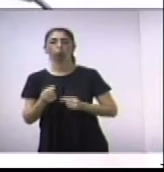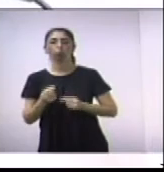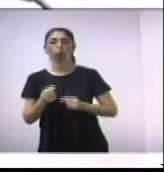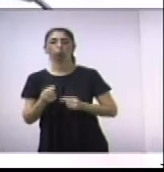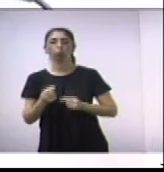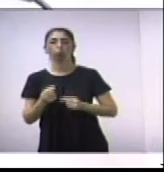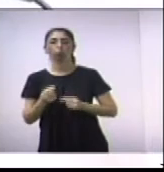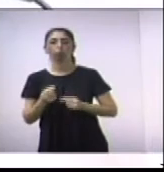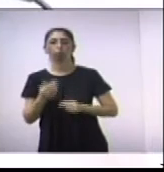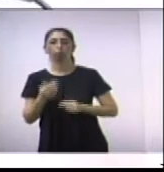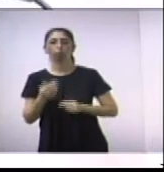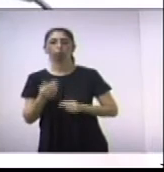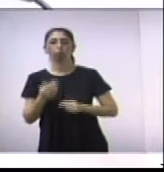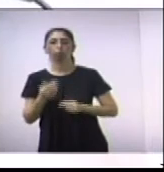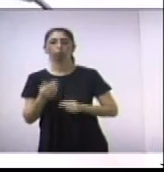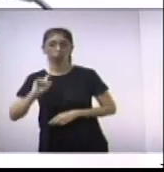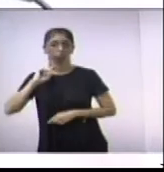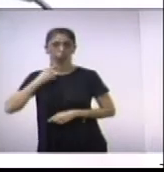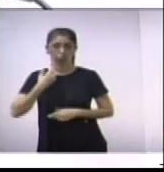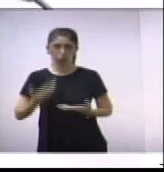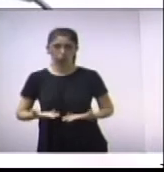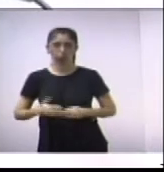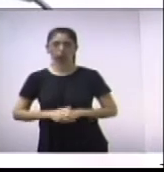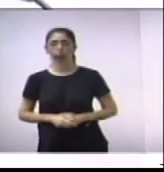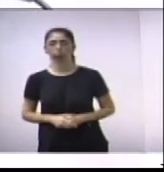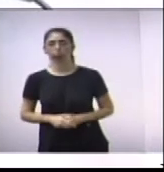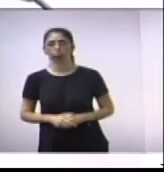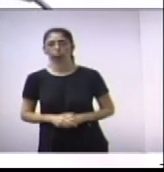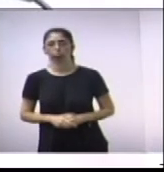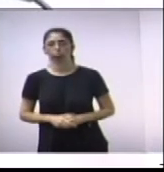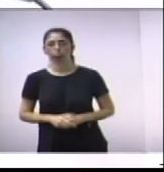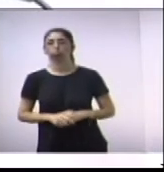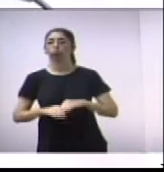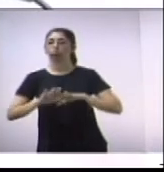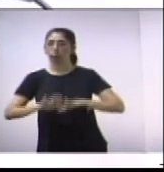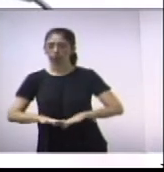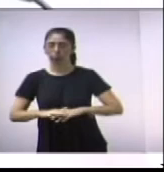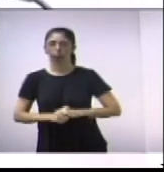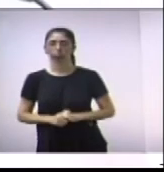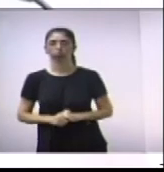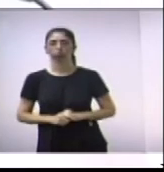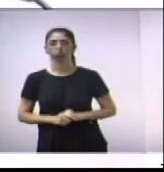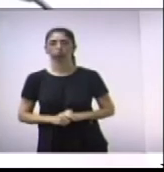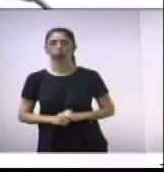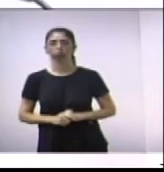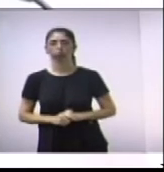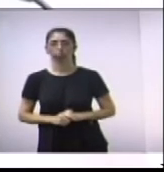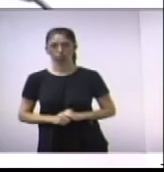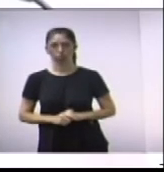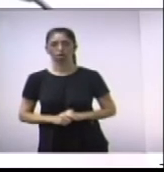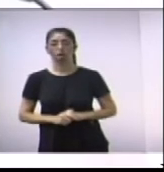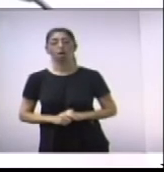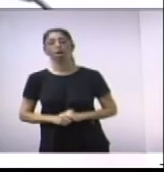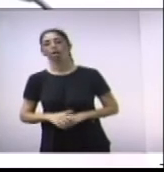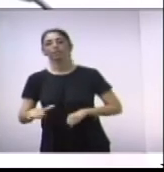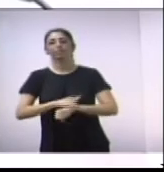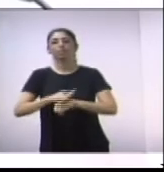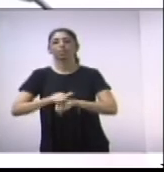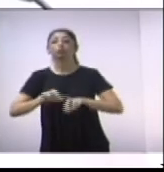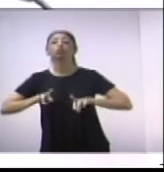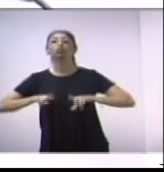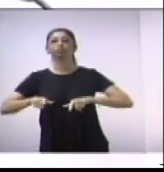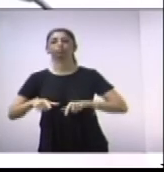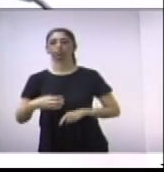ao ente público quanto à contratação de determinadas pessoas. A utilização de subterfúgios ou contratação